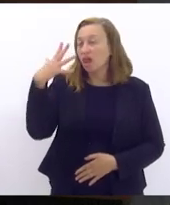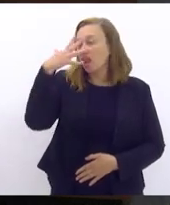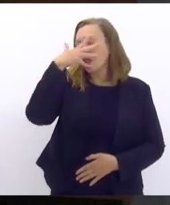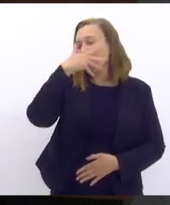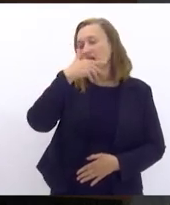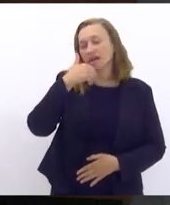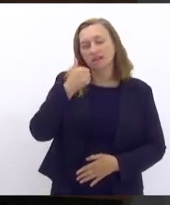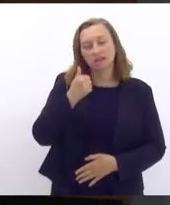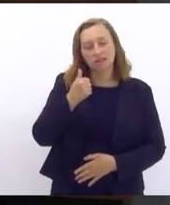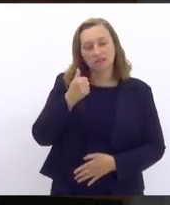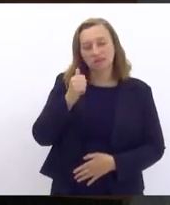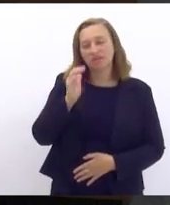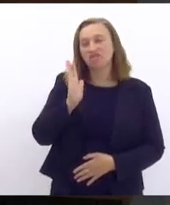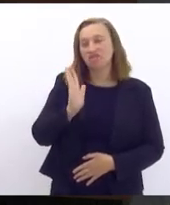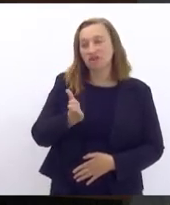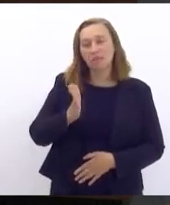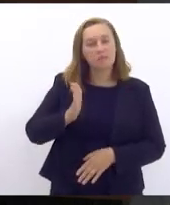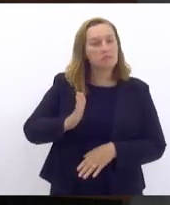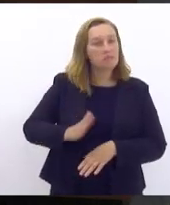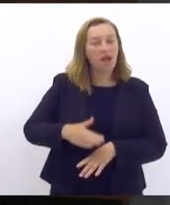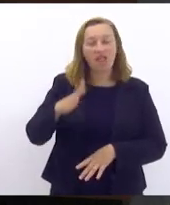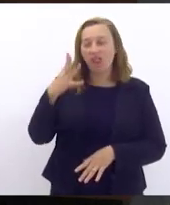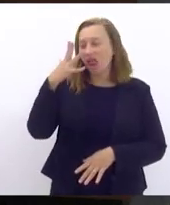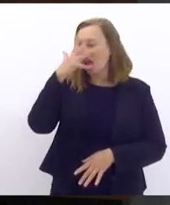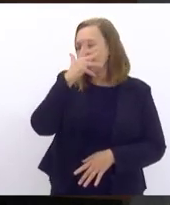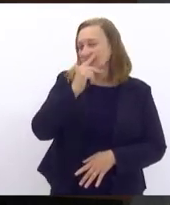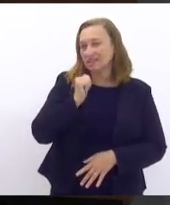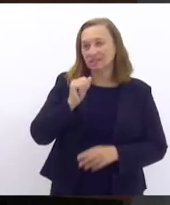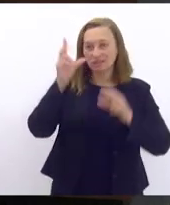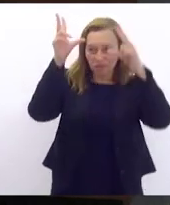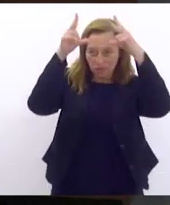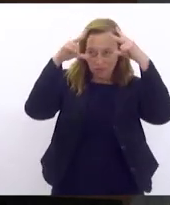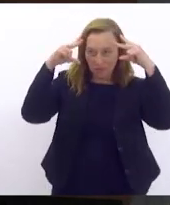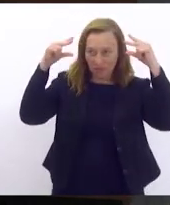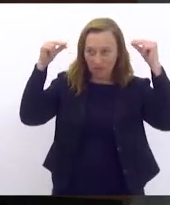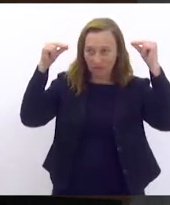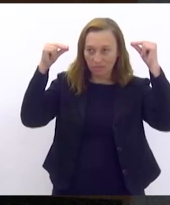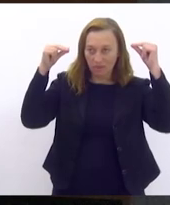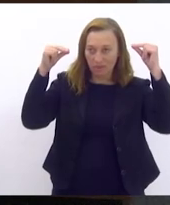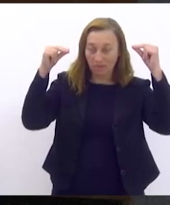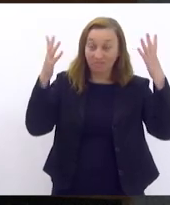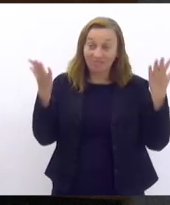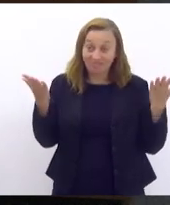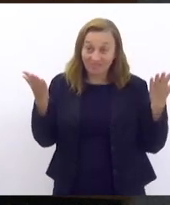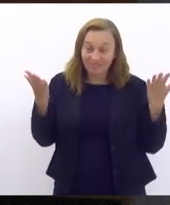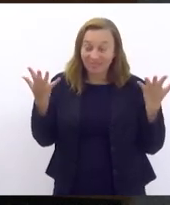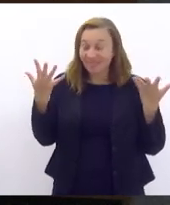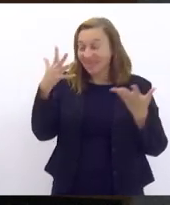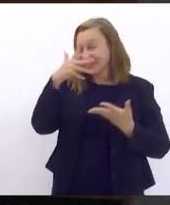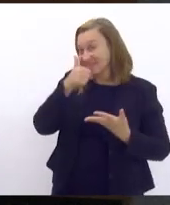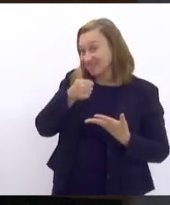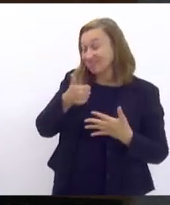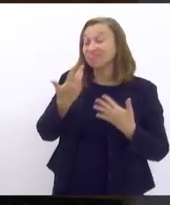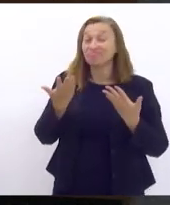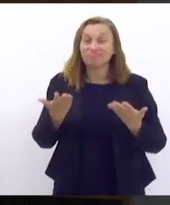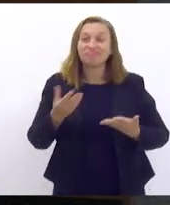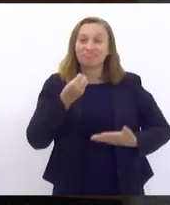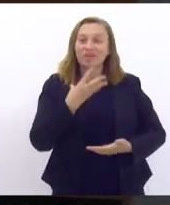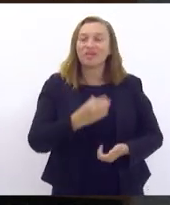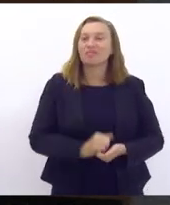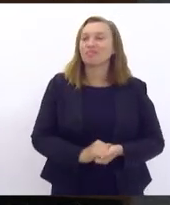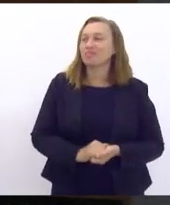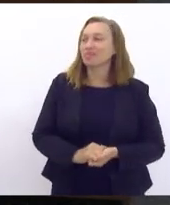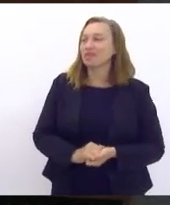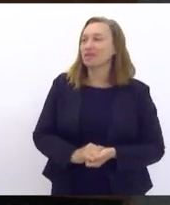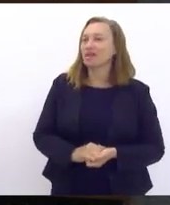é linda, mas está especialmente bonita com esse chapéu nordestino, tá bela. Bem, eu